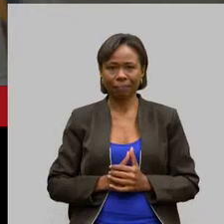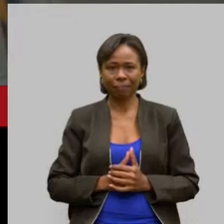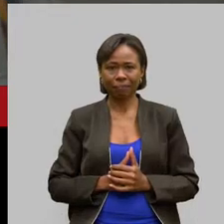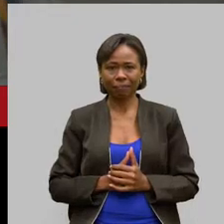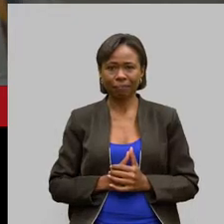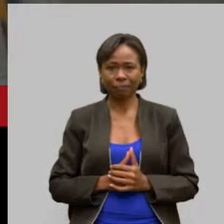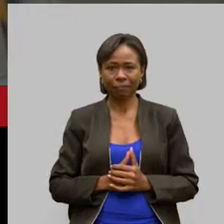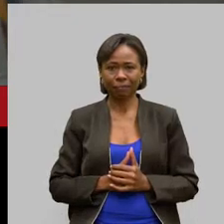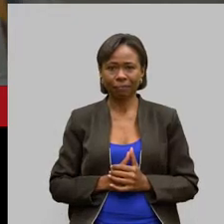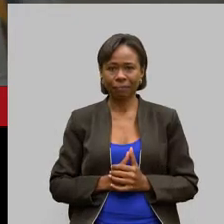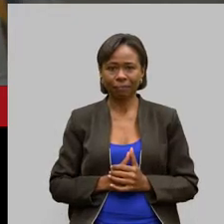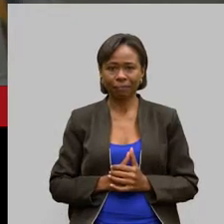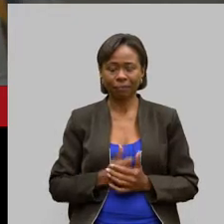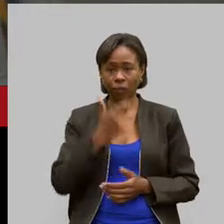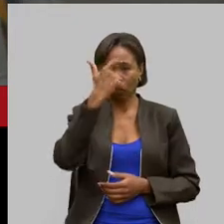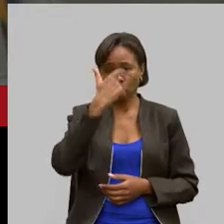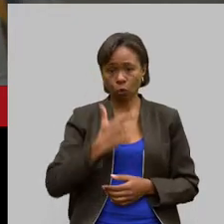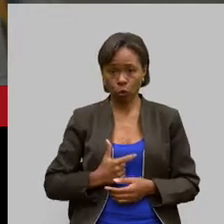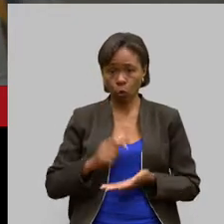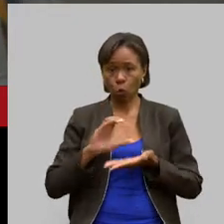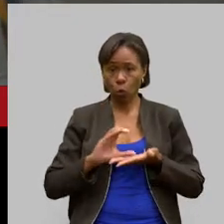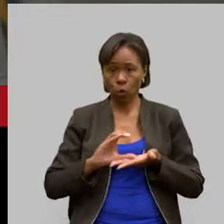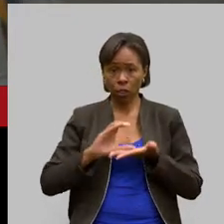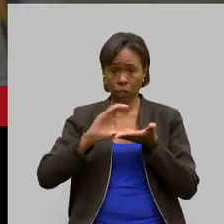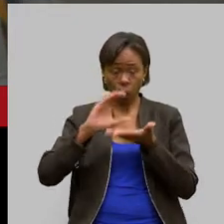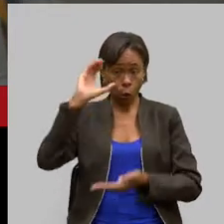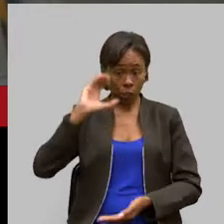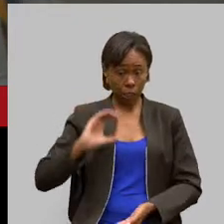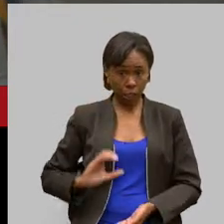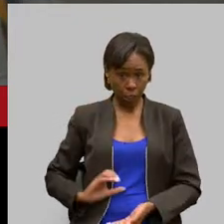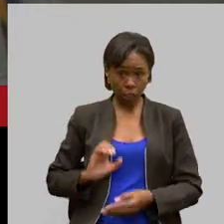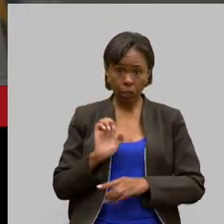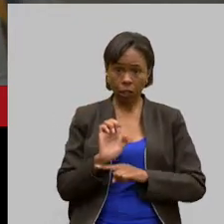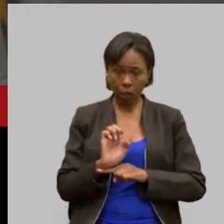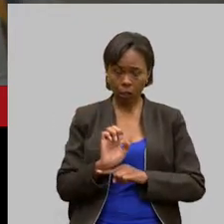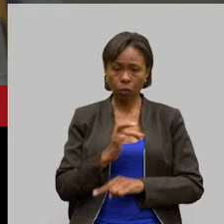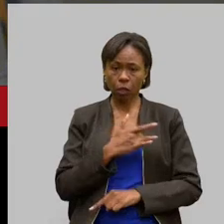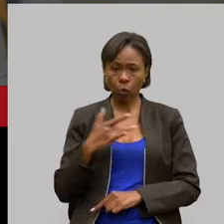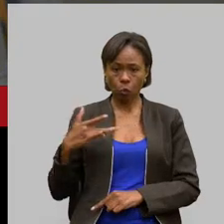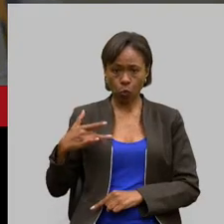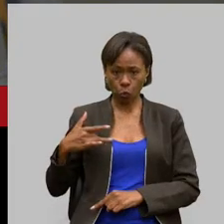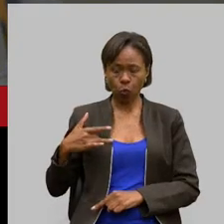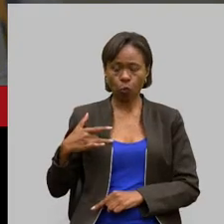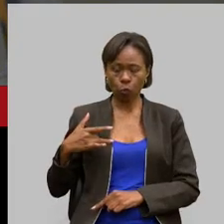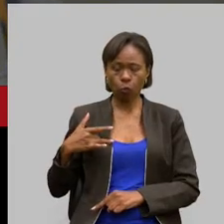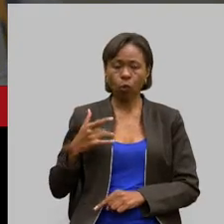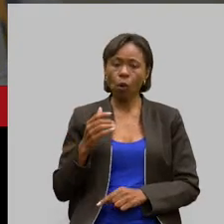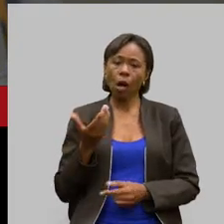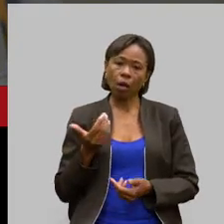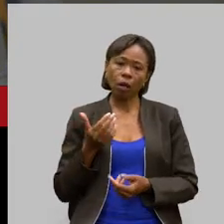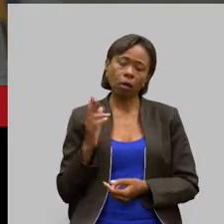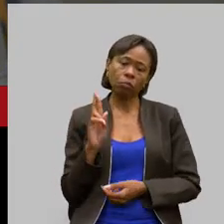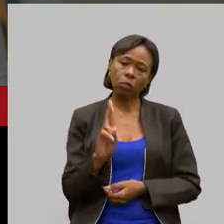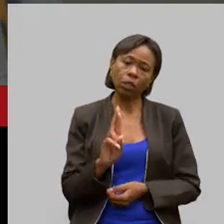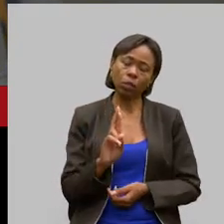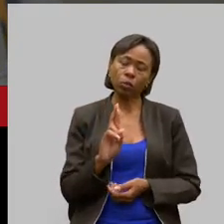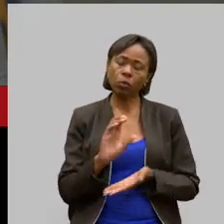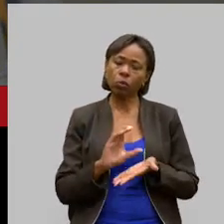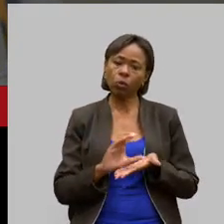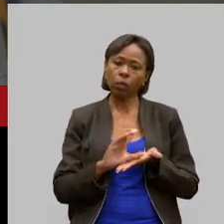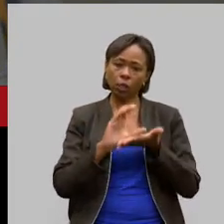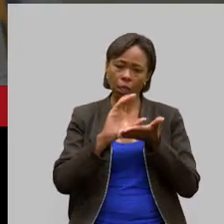eh eu sou Conselheiro Estadual de Saúde eu represento no conselho segmento dos usuários pela entidade